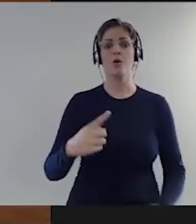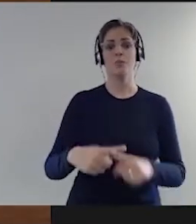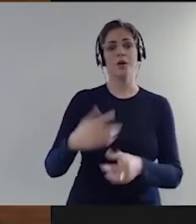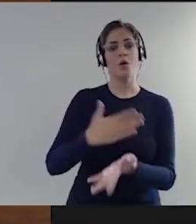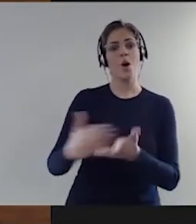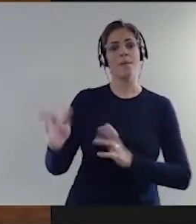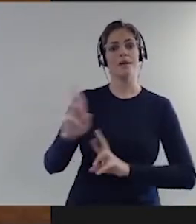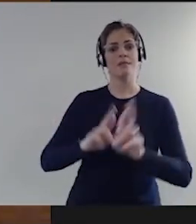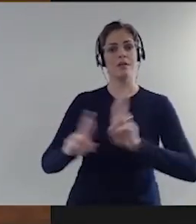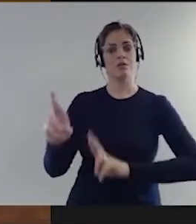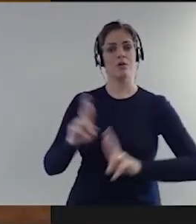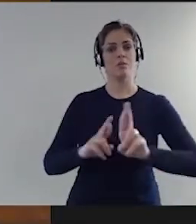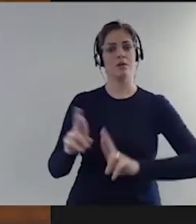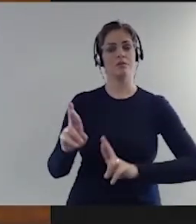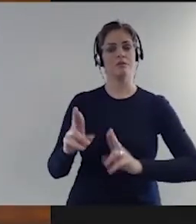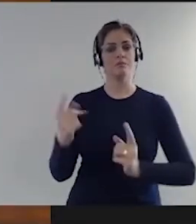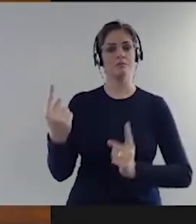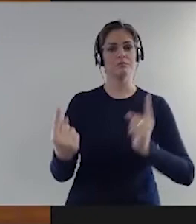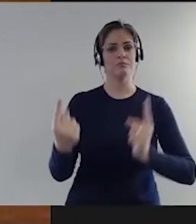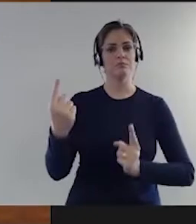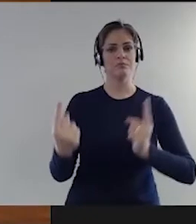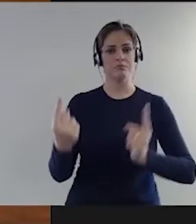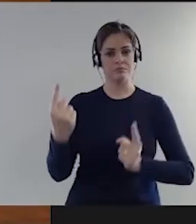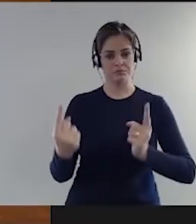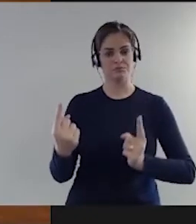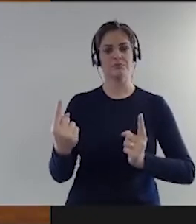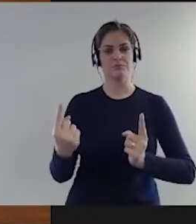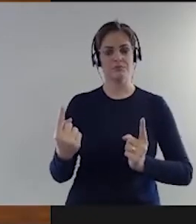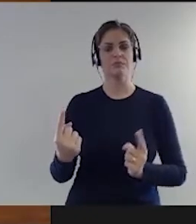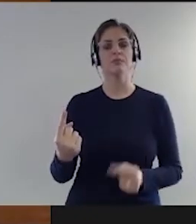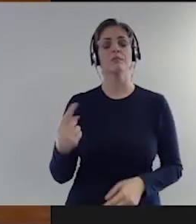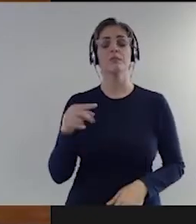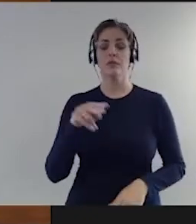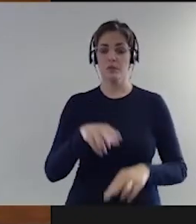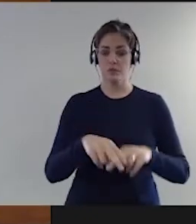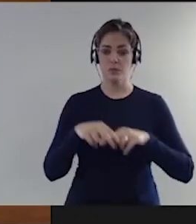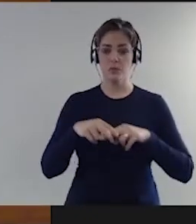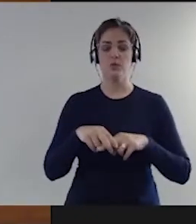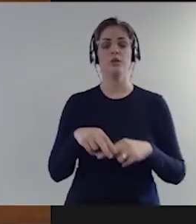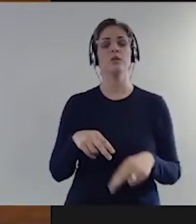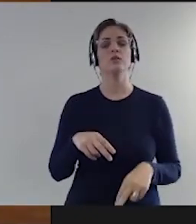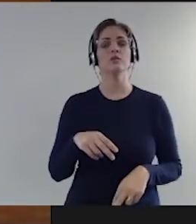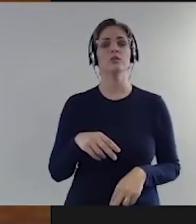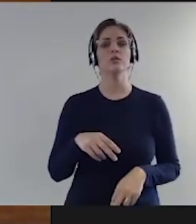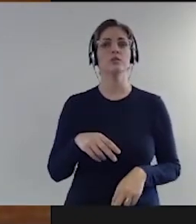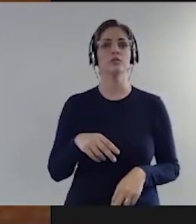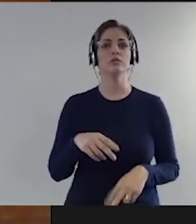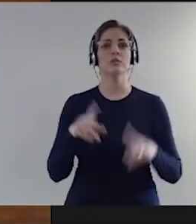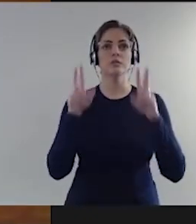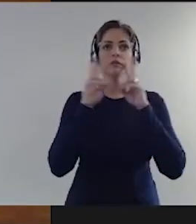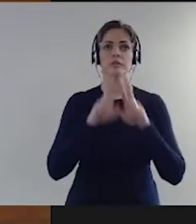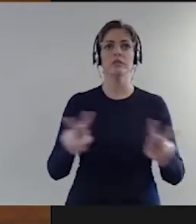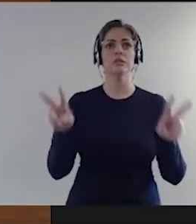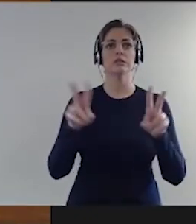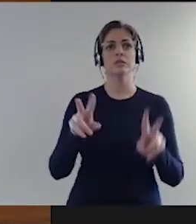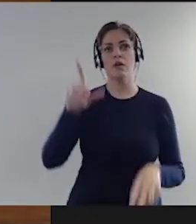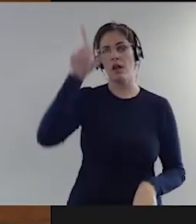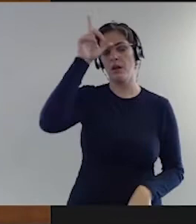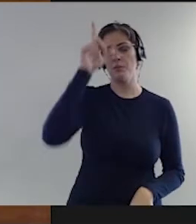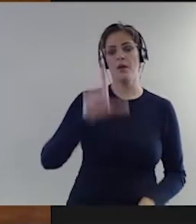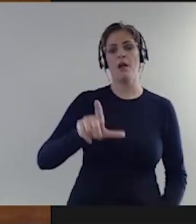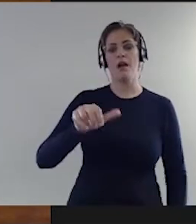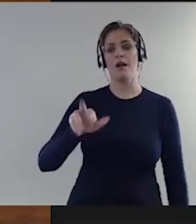que é polarizada ao adimplemento. Daí a noção, perspectivada na Alemanha por